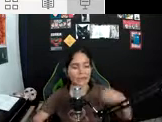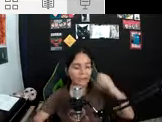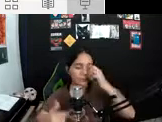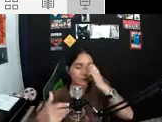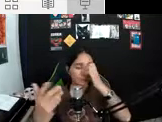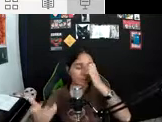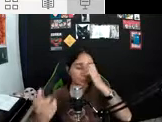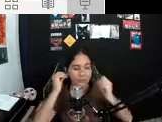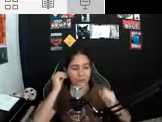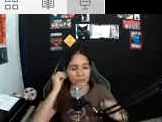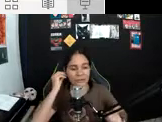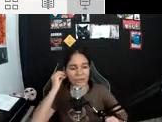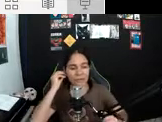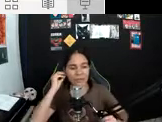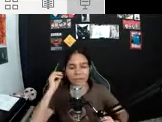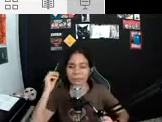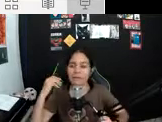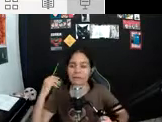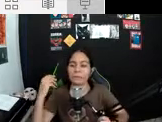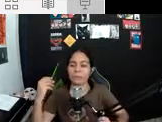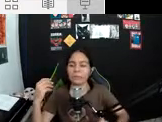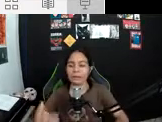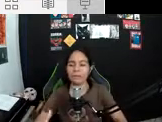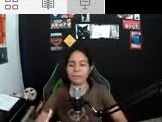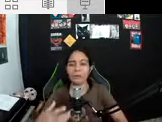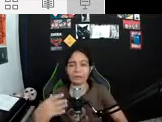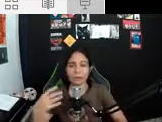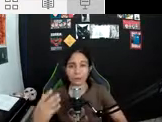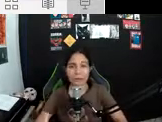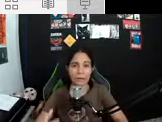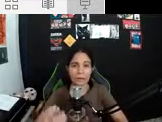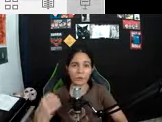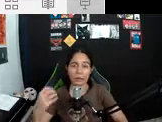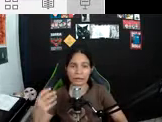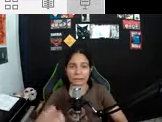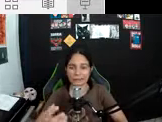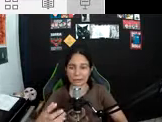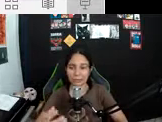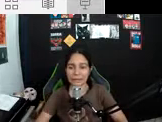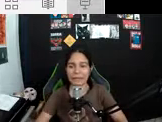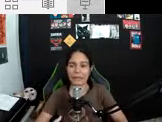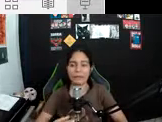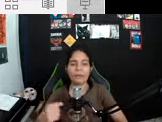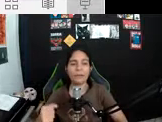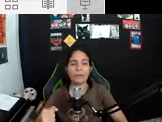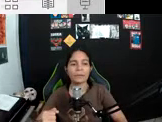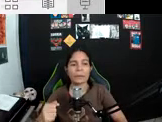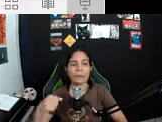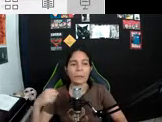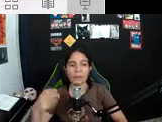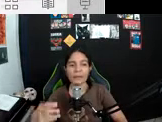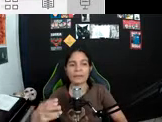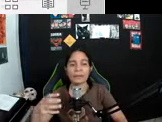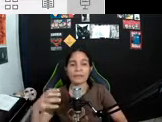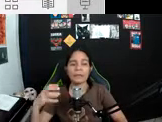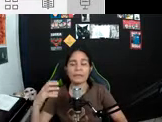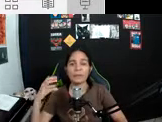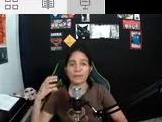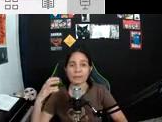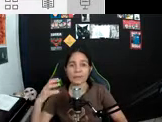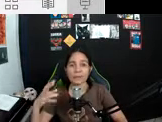isso aqui em aula, mas por culpa de vocês mesmo, pela falta de união, de organização da equipe, né?